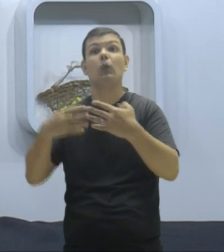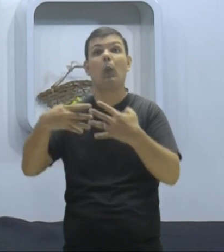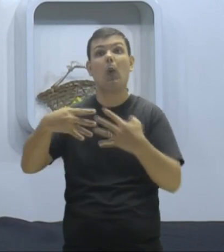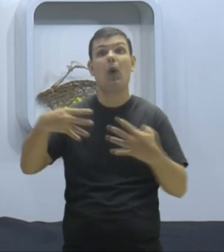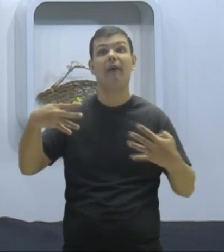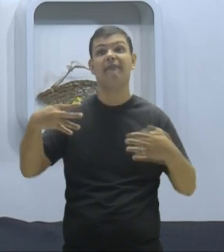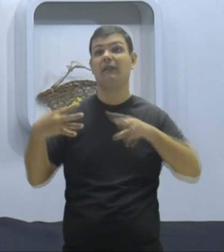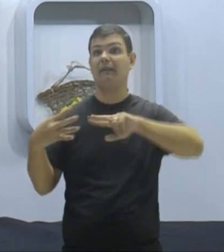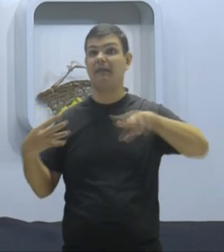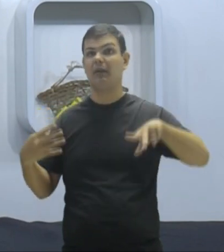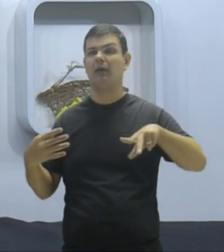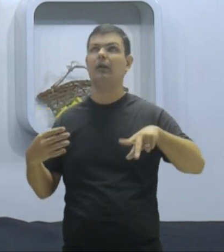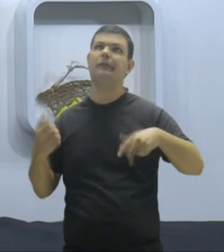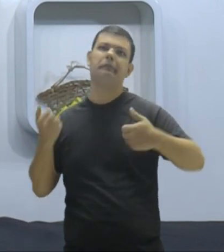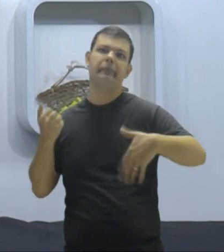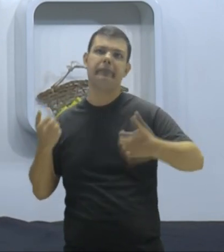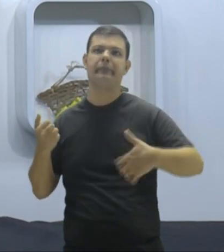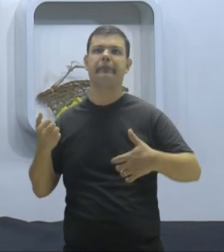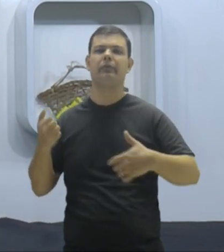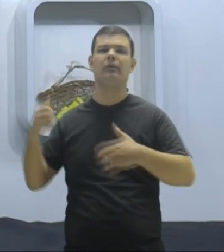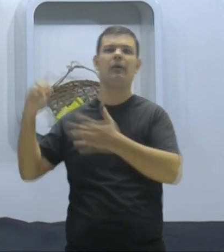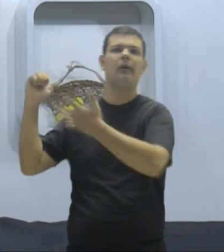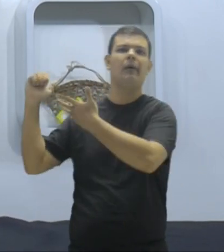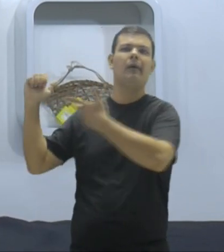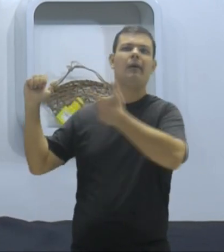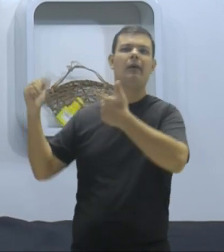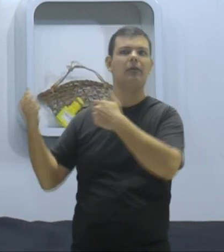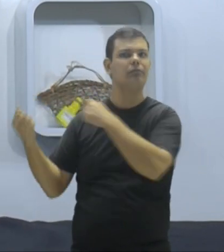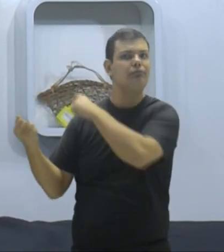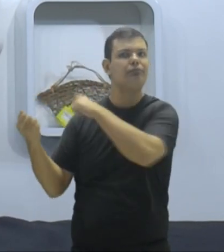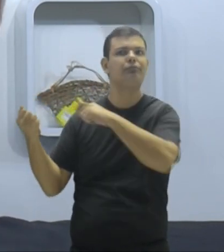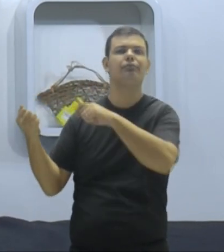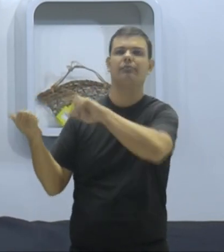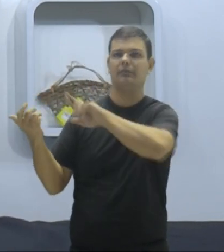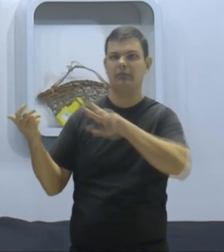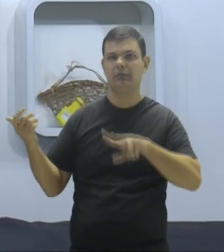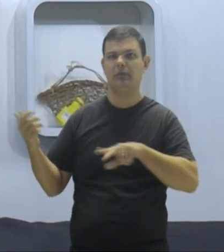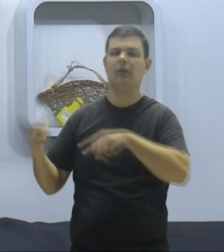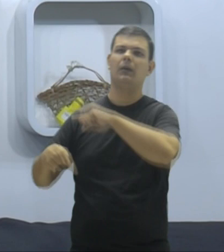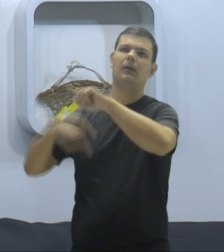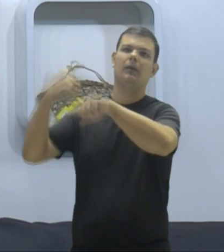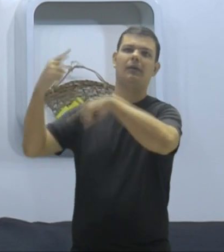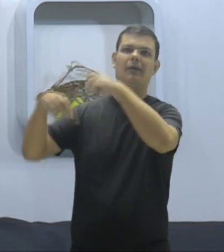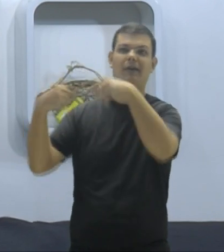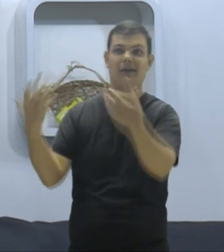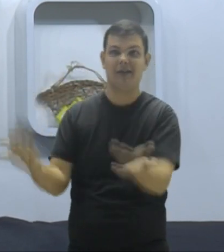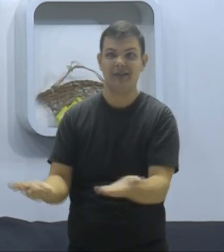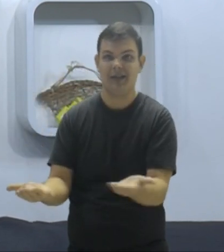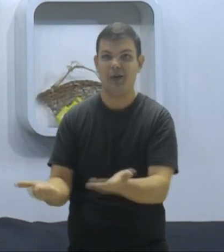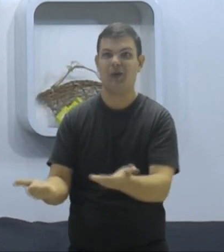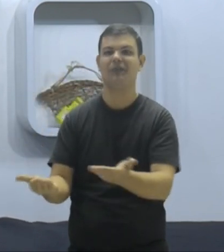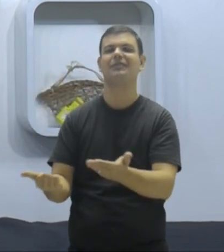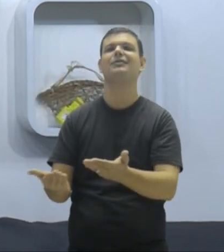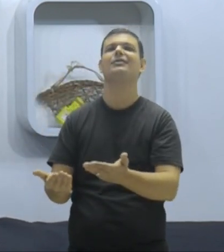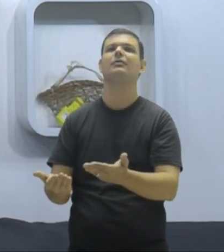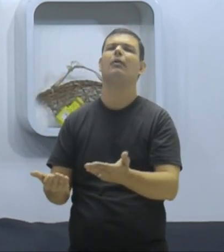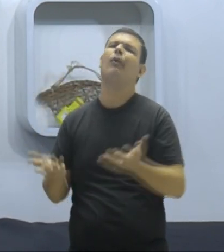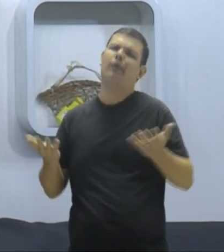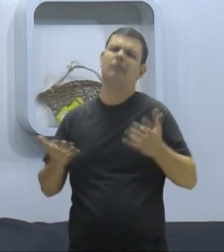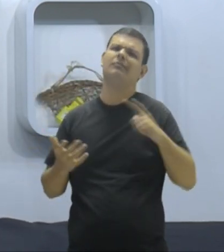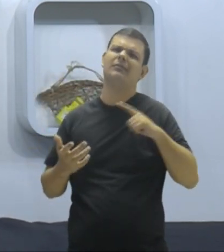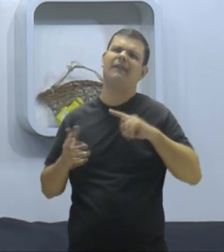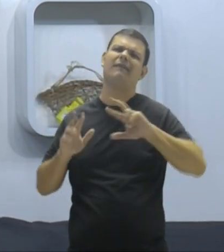que desenvolveram ao longo do tempo e foi se transformando, e hoje nós temos o violão, esse que nós utilizamos hoje em